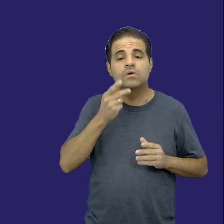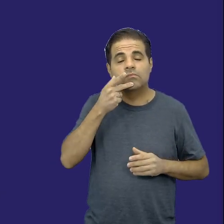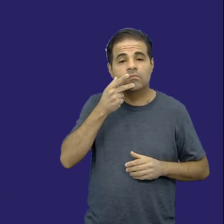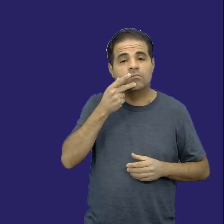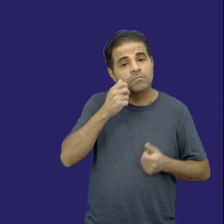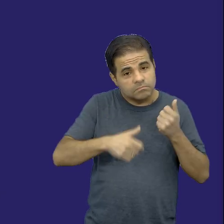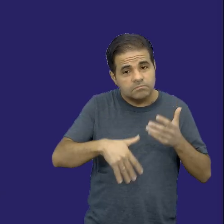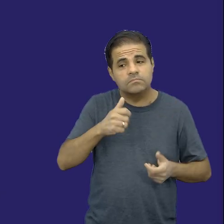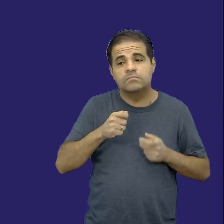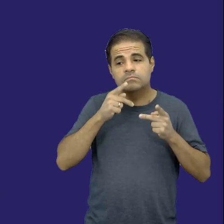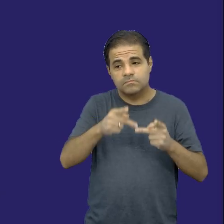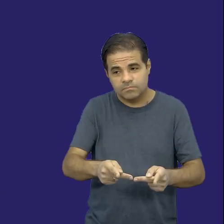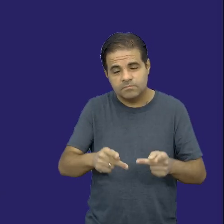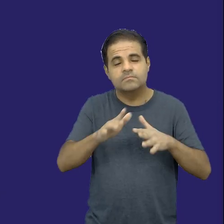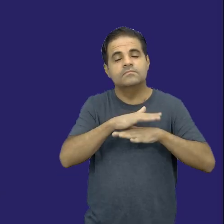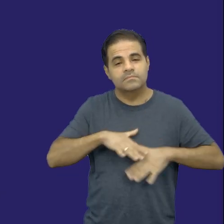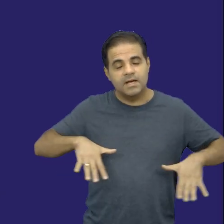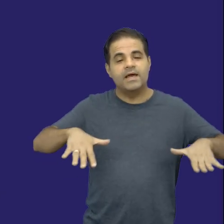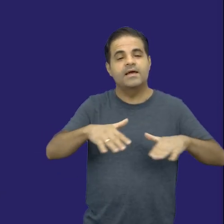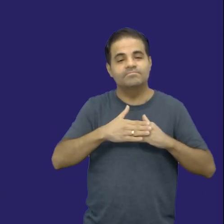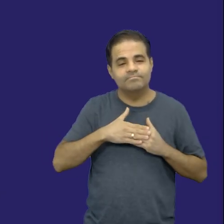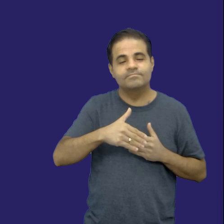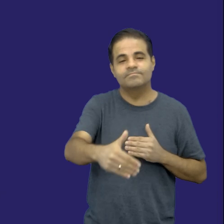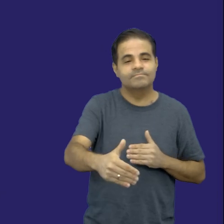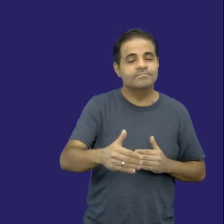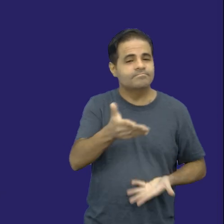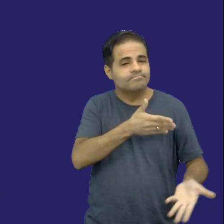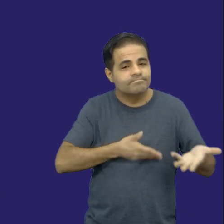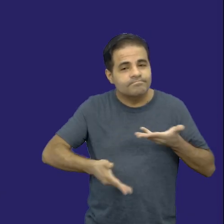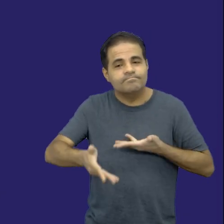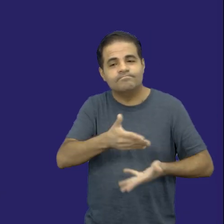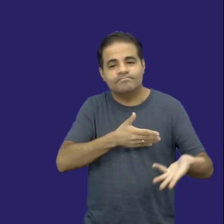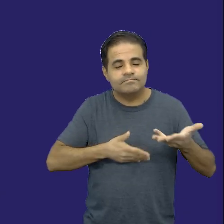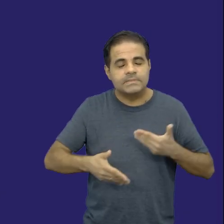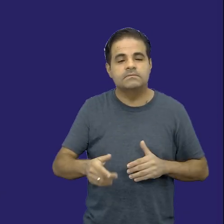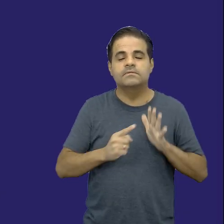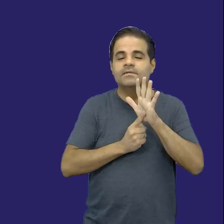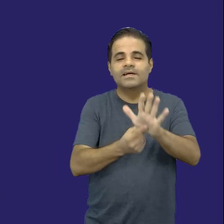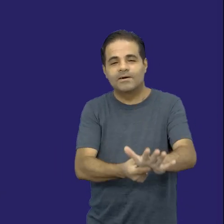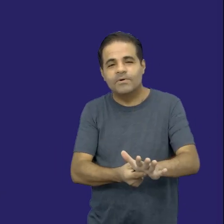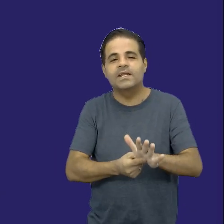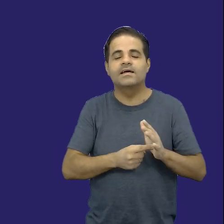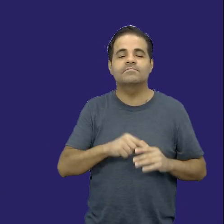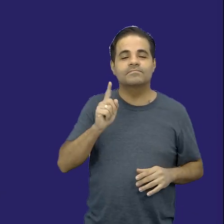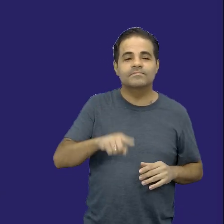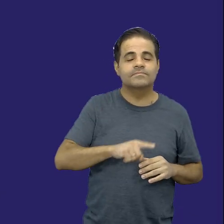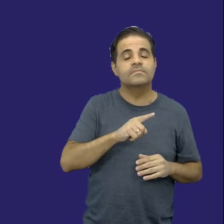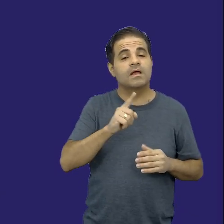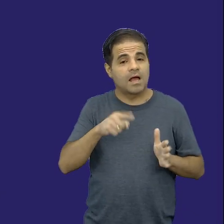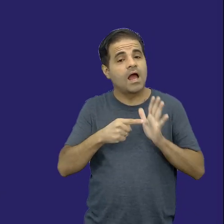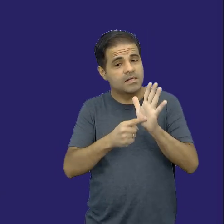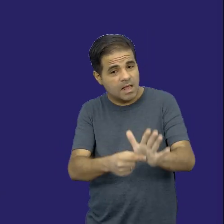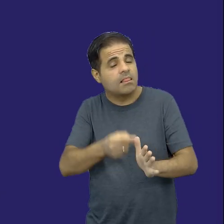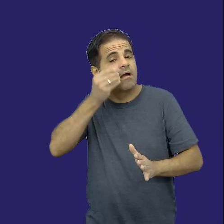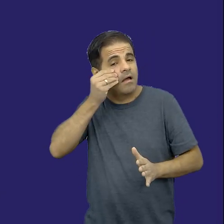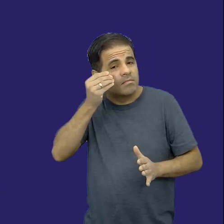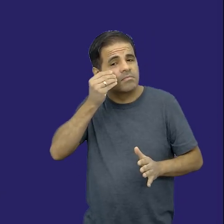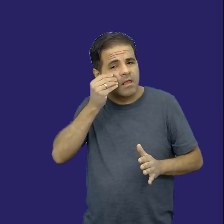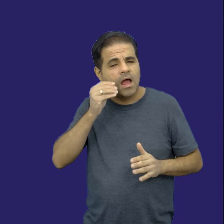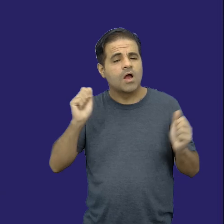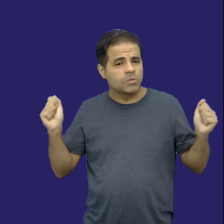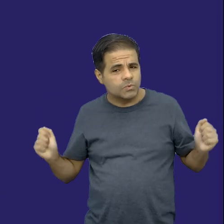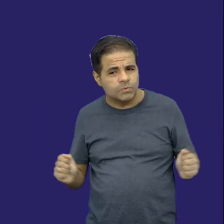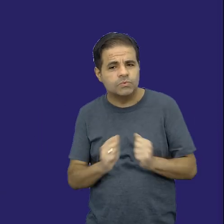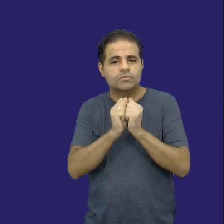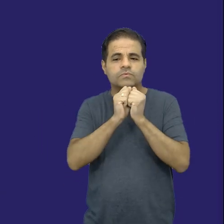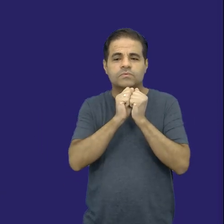então, revisitar, ir lá no repositório, resgatar a apresentação e assisti-la, né, e tentar